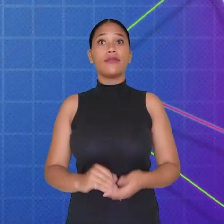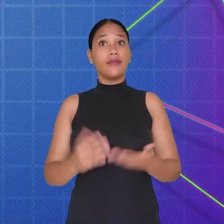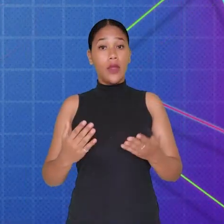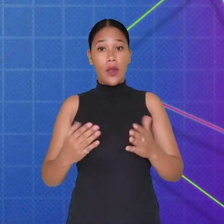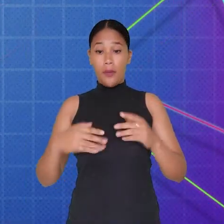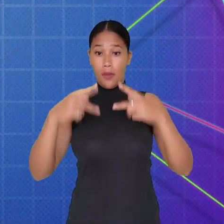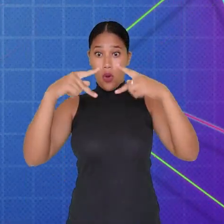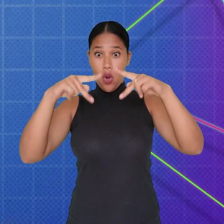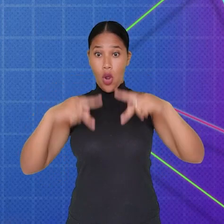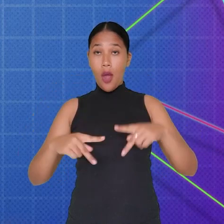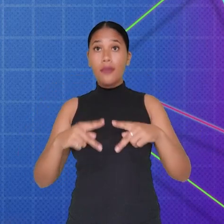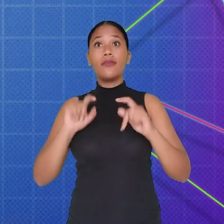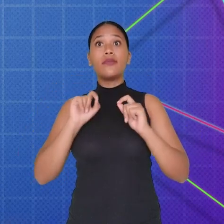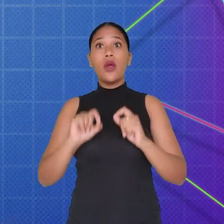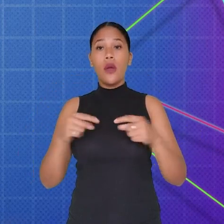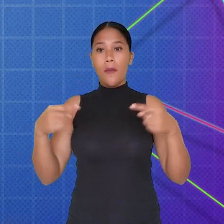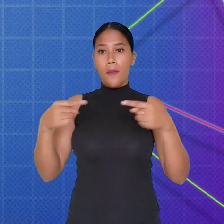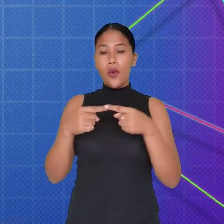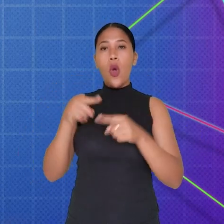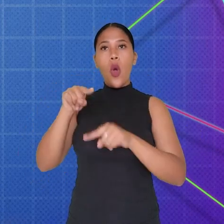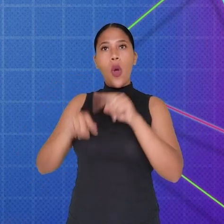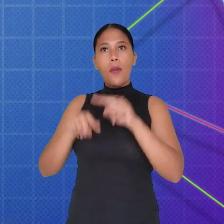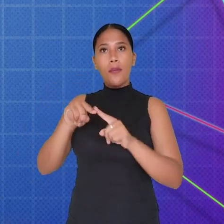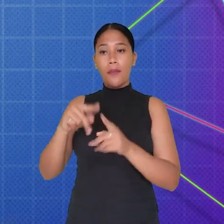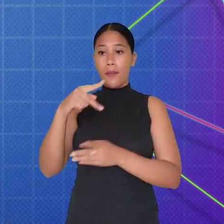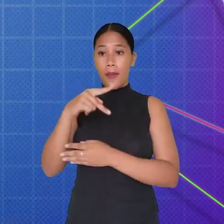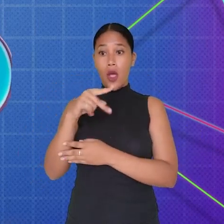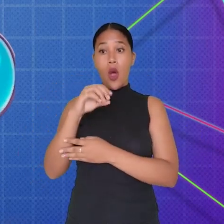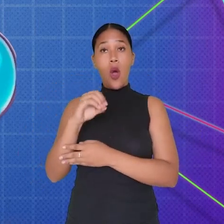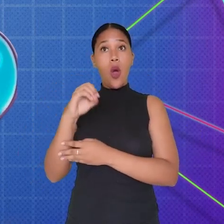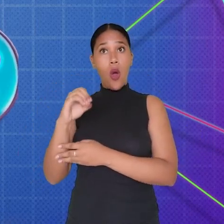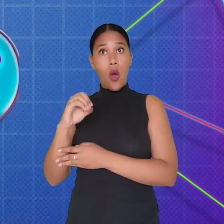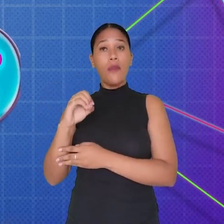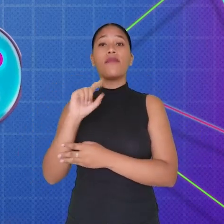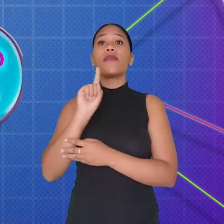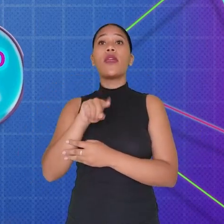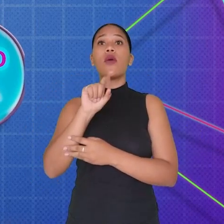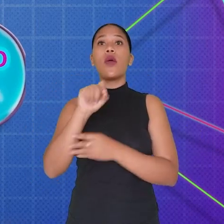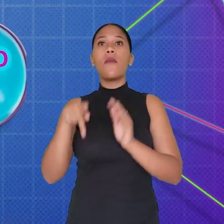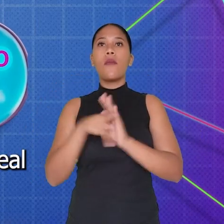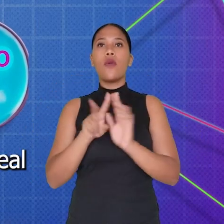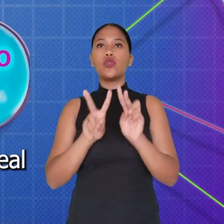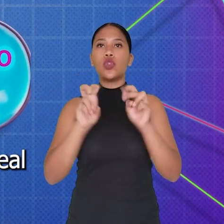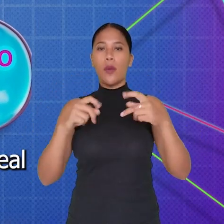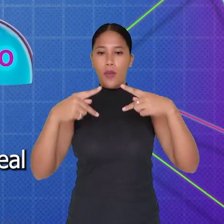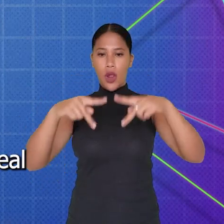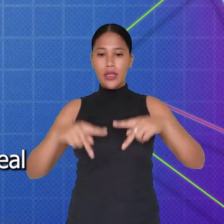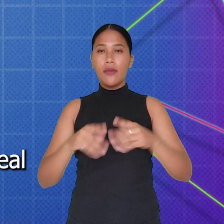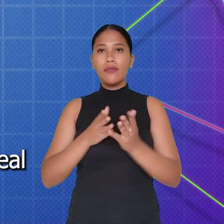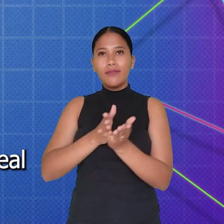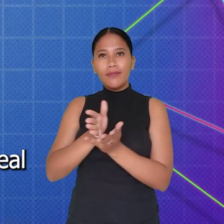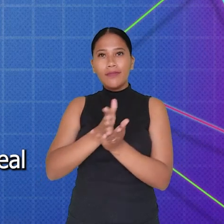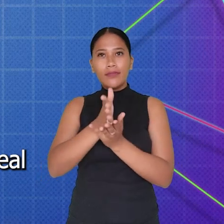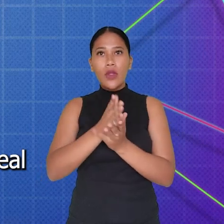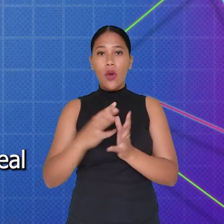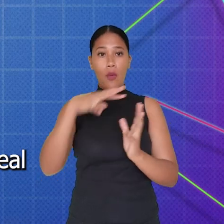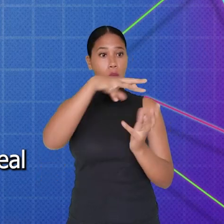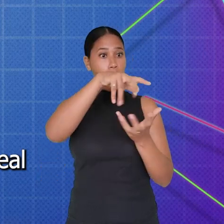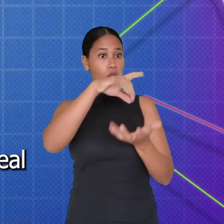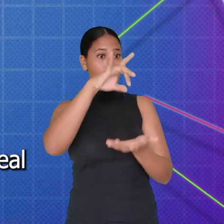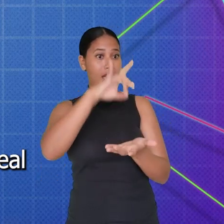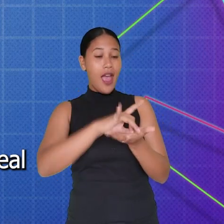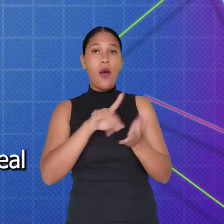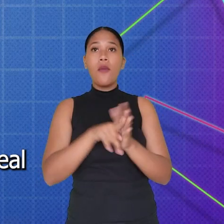A programação orientada a objetos, POO, é um paradigma de programação que se concentra em modelar o mundo